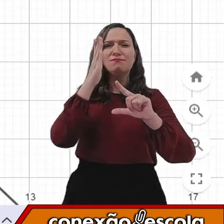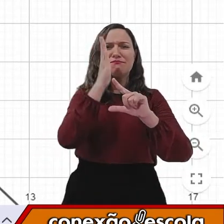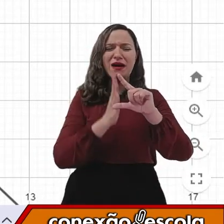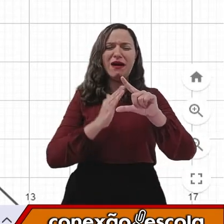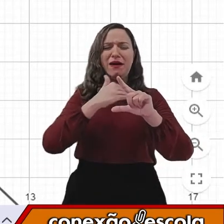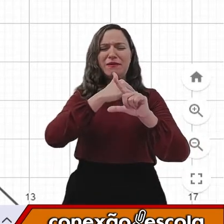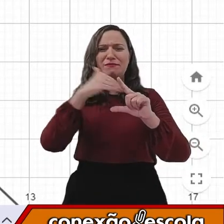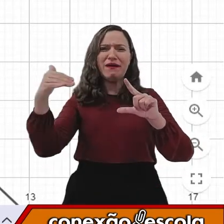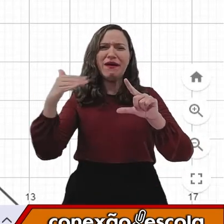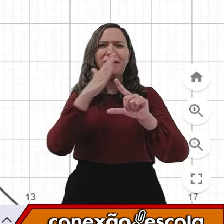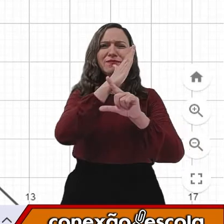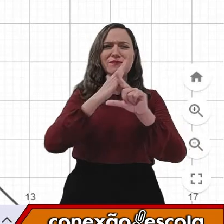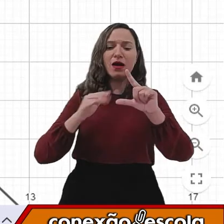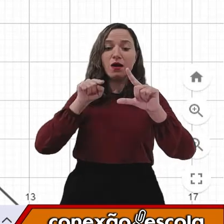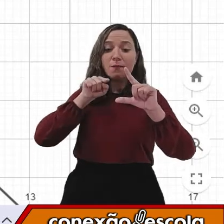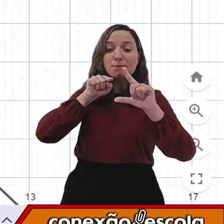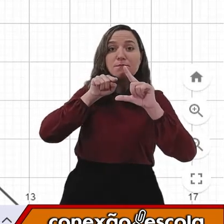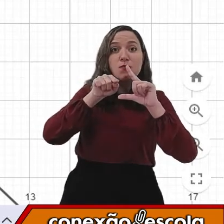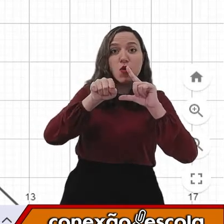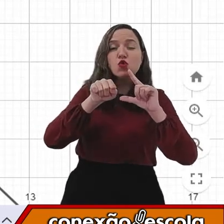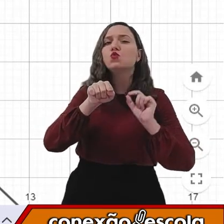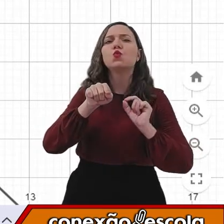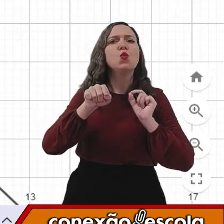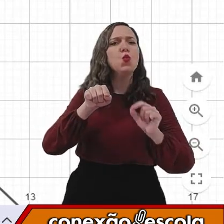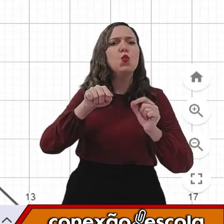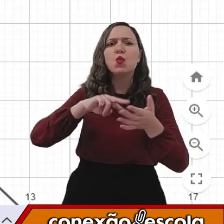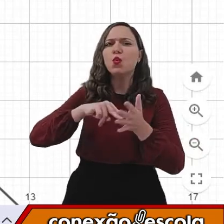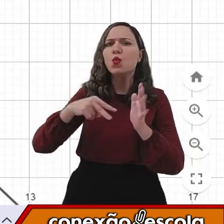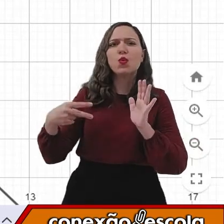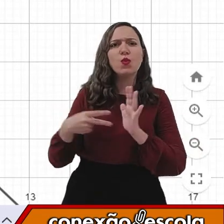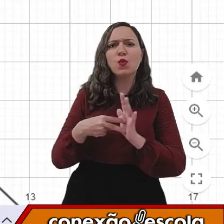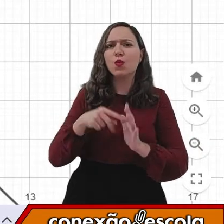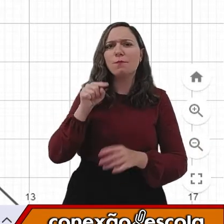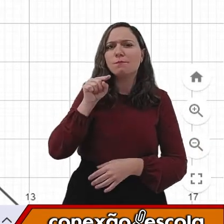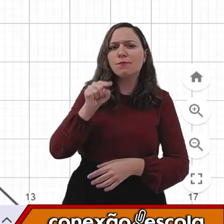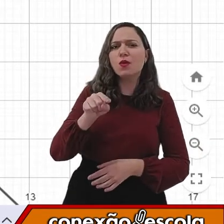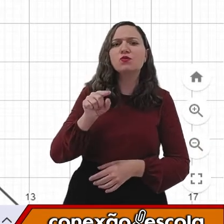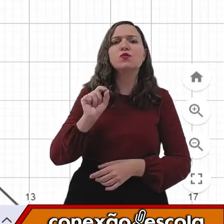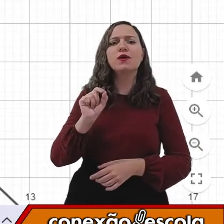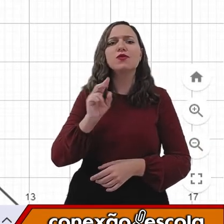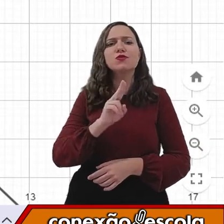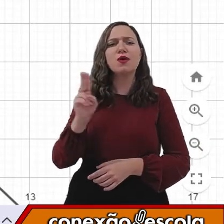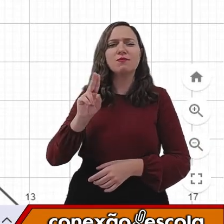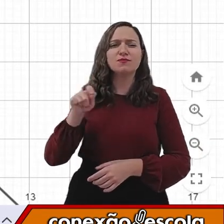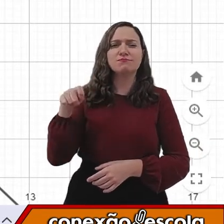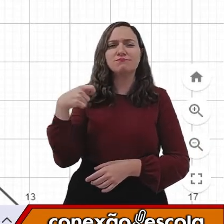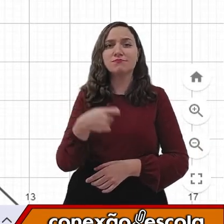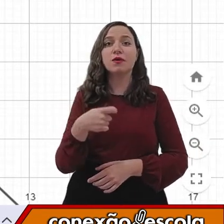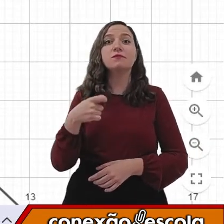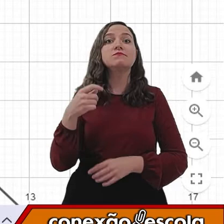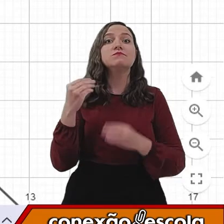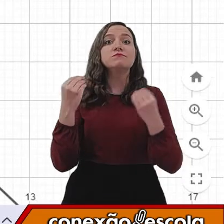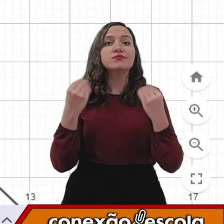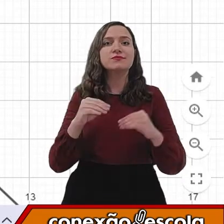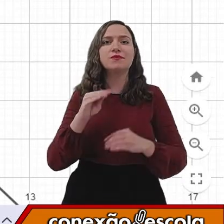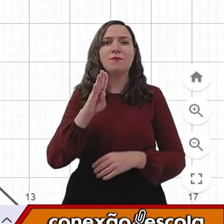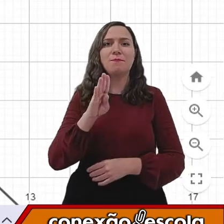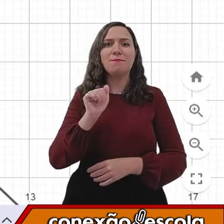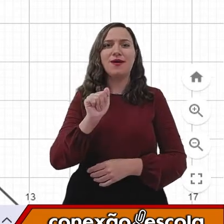muito específico. É este ponto aqui, que nós vamos dar o nome de